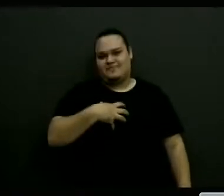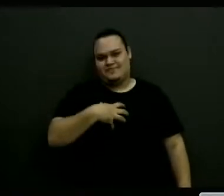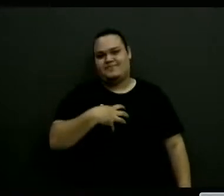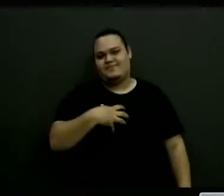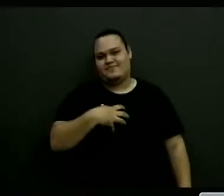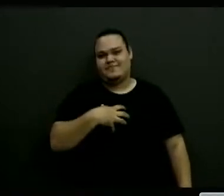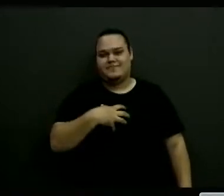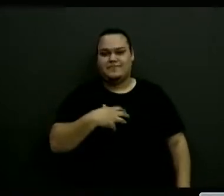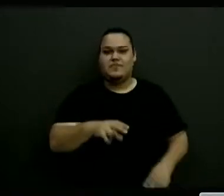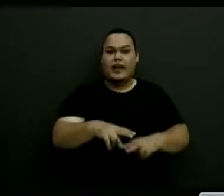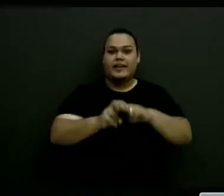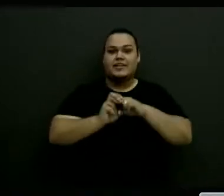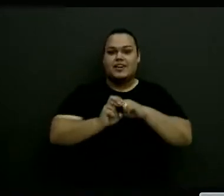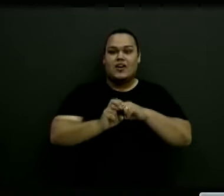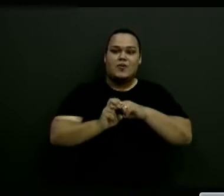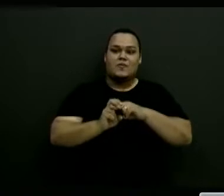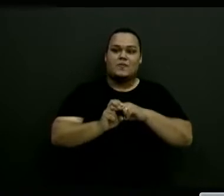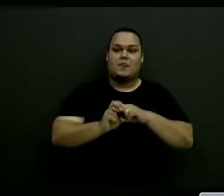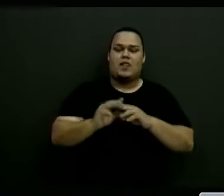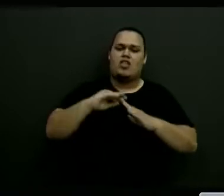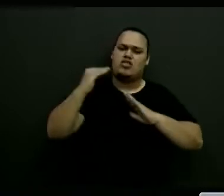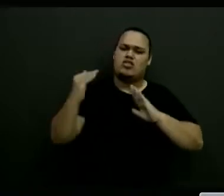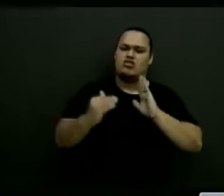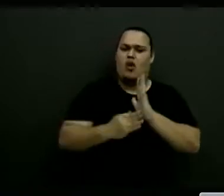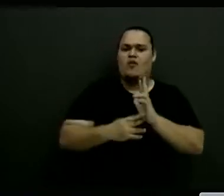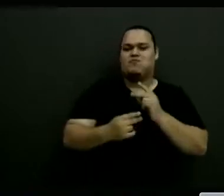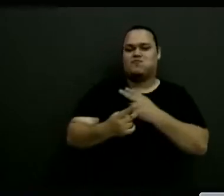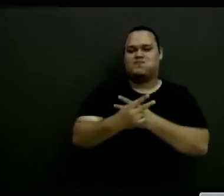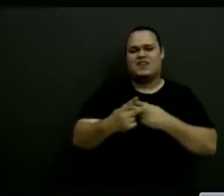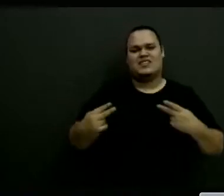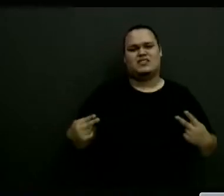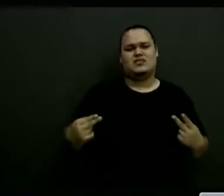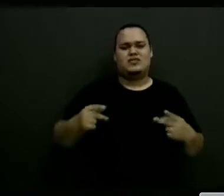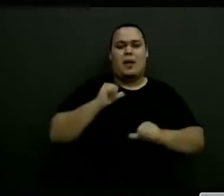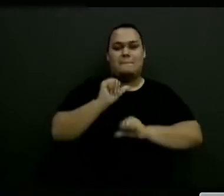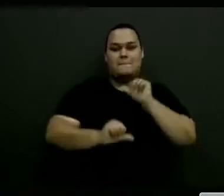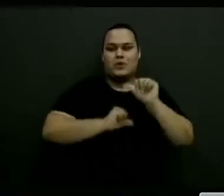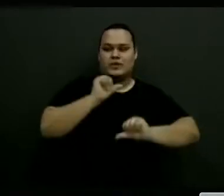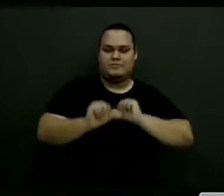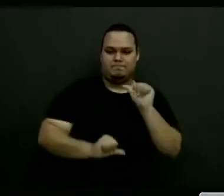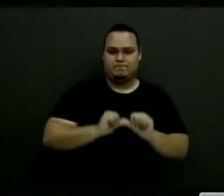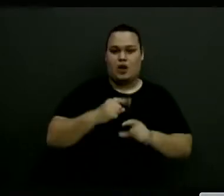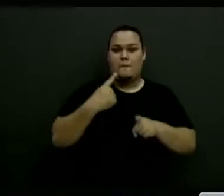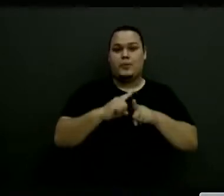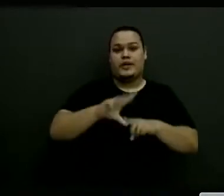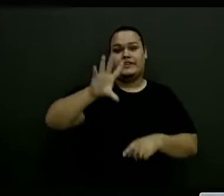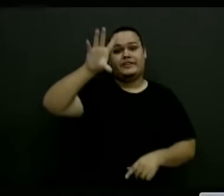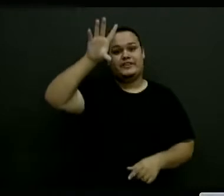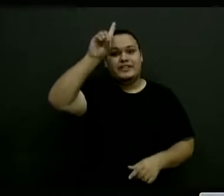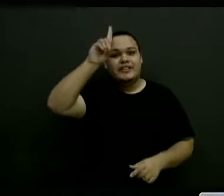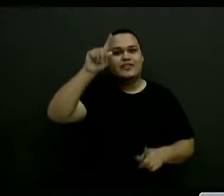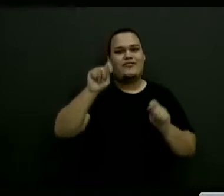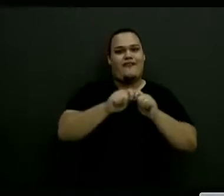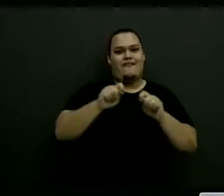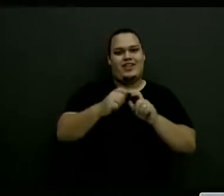bem e curando a todos os oprimidos do diabo, porque Deus estava com ele. Escute